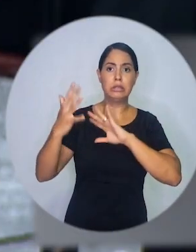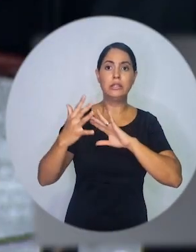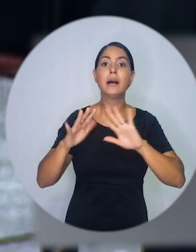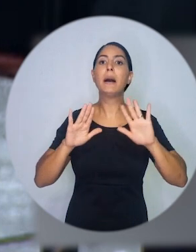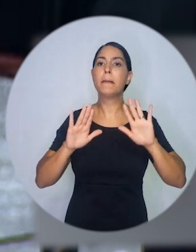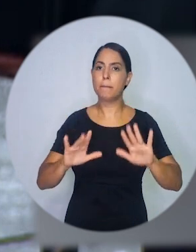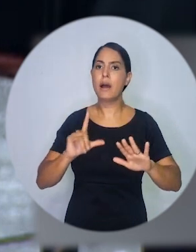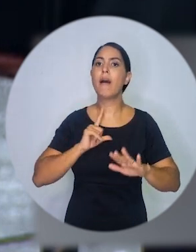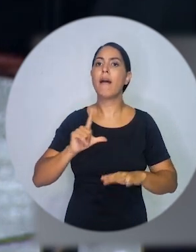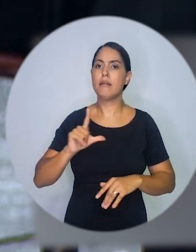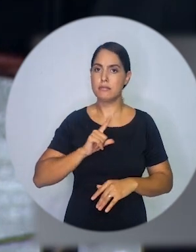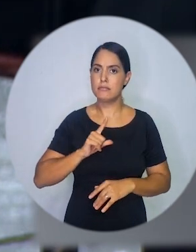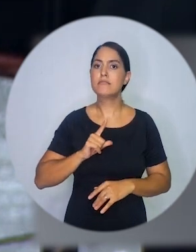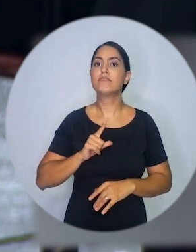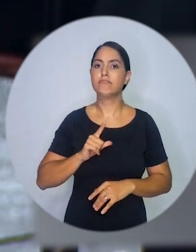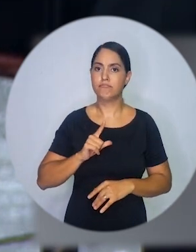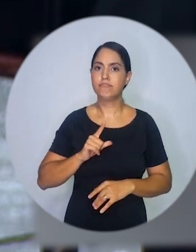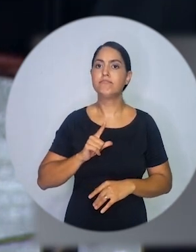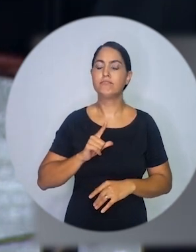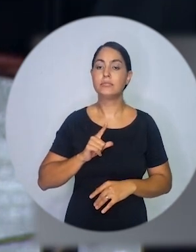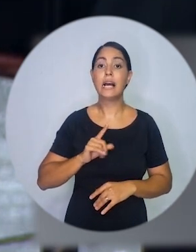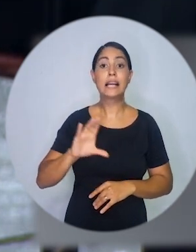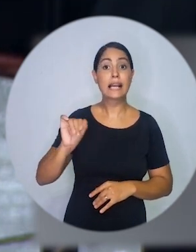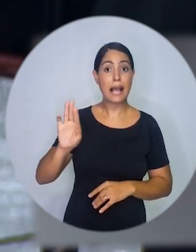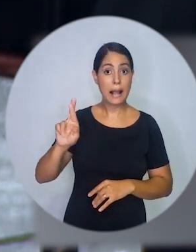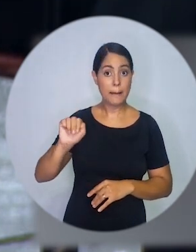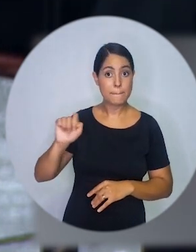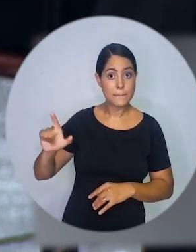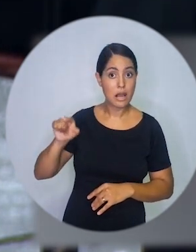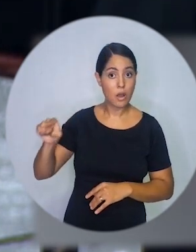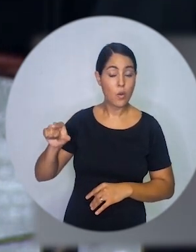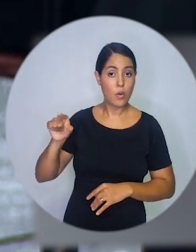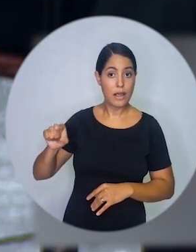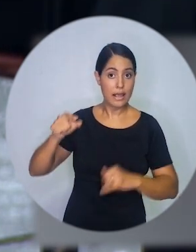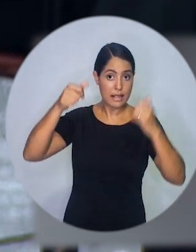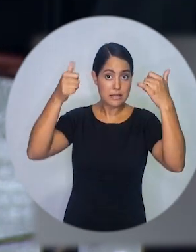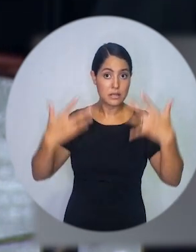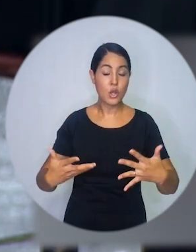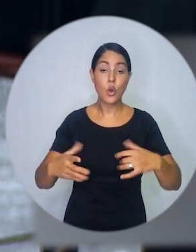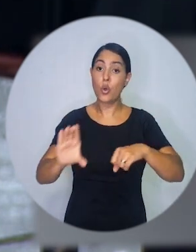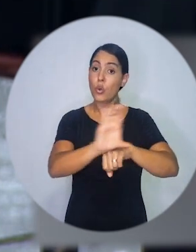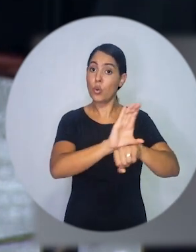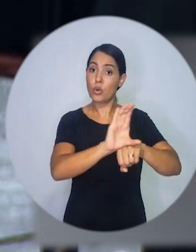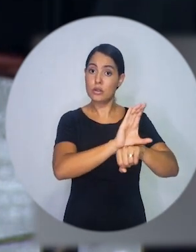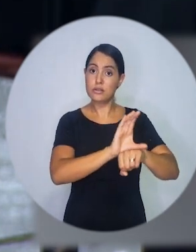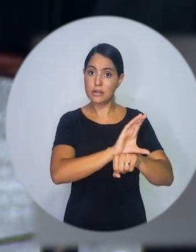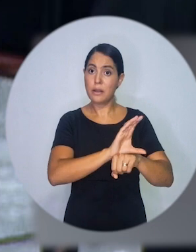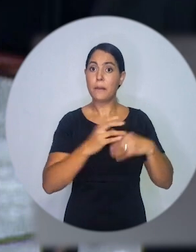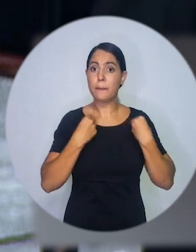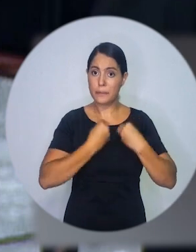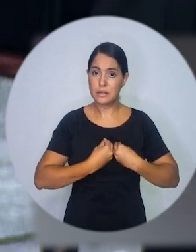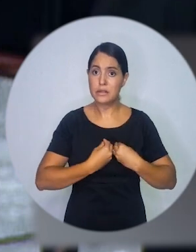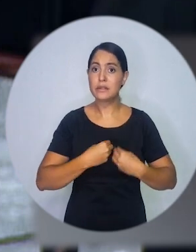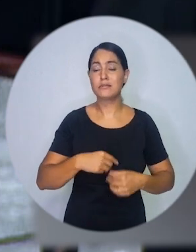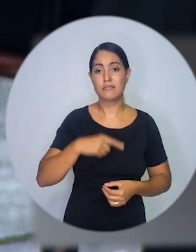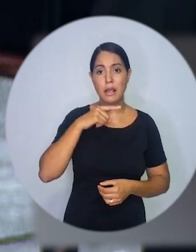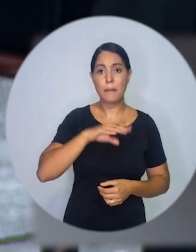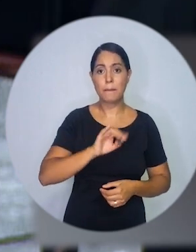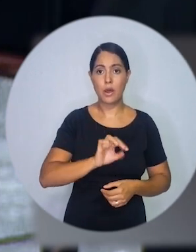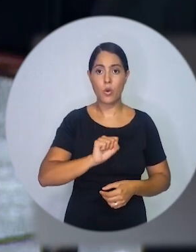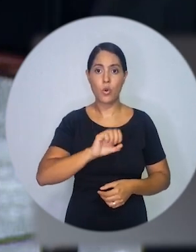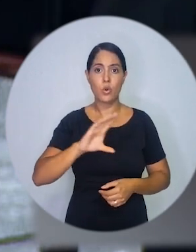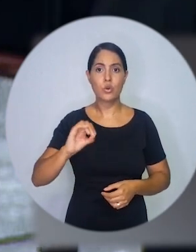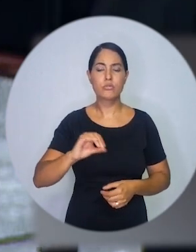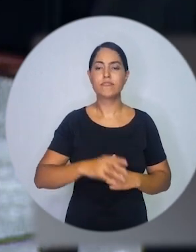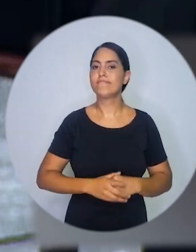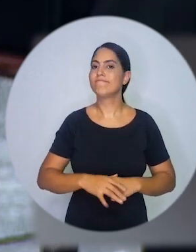disse o jurista Bernardo Cabral, ex-presidente nacional da OAB e relator-geral da Constituinte, a Constituição, ministro Barroso, certamente